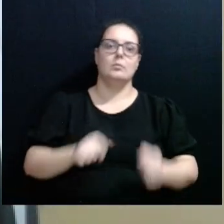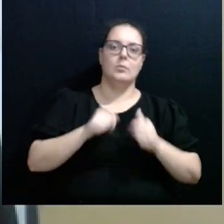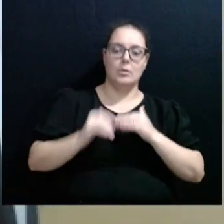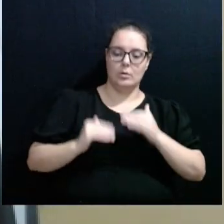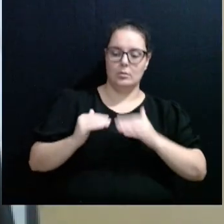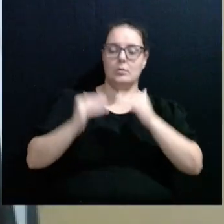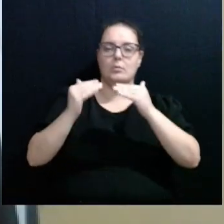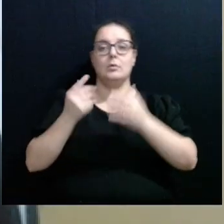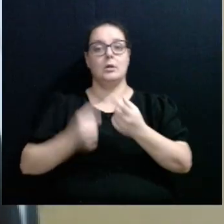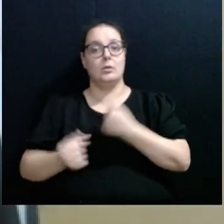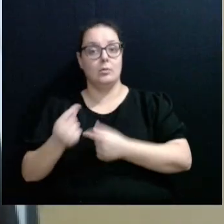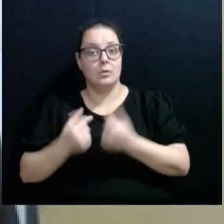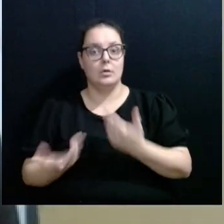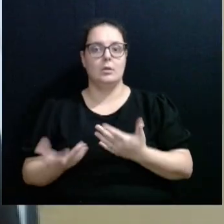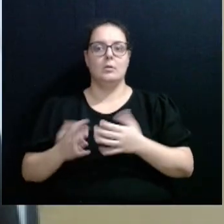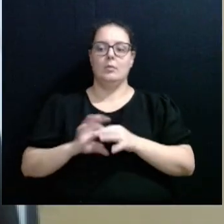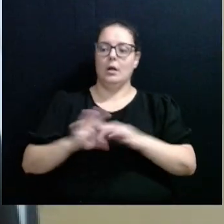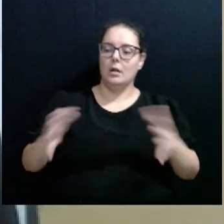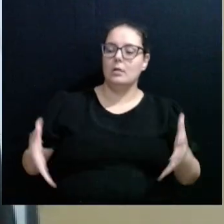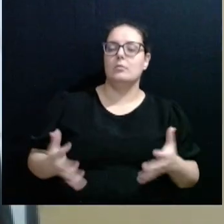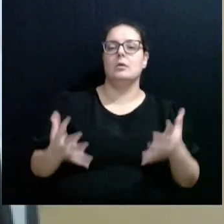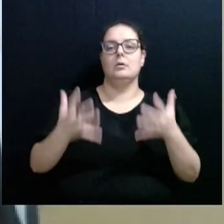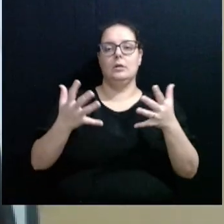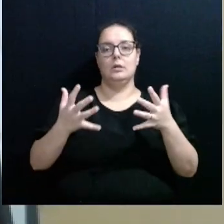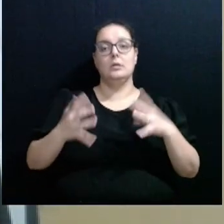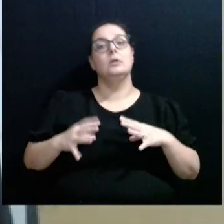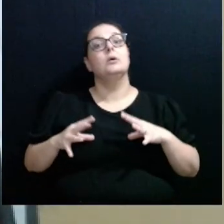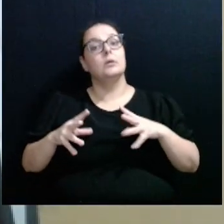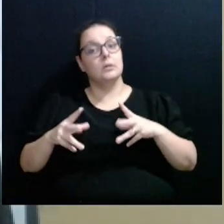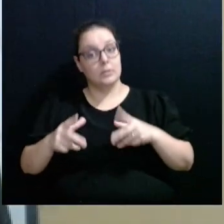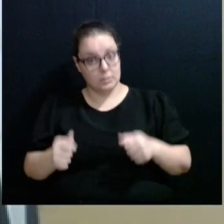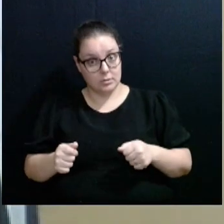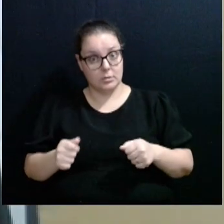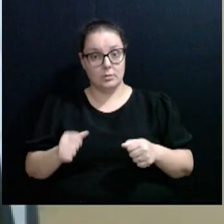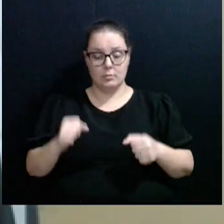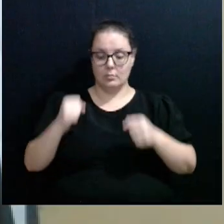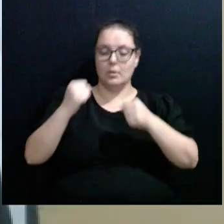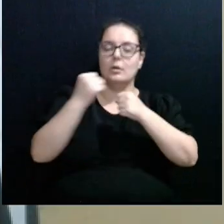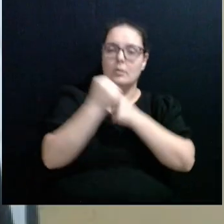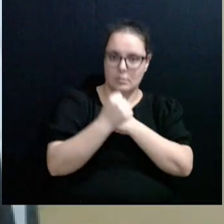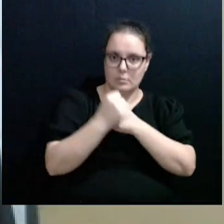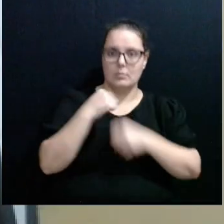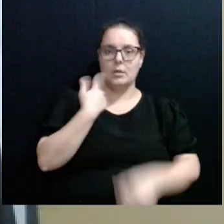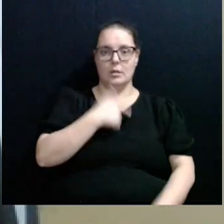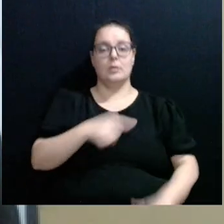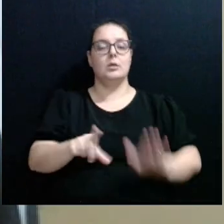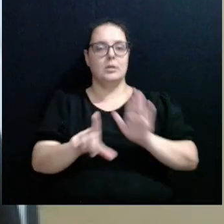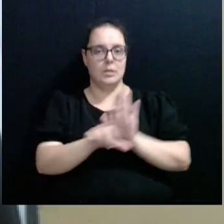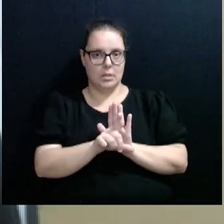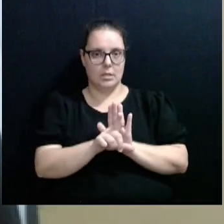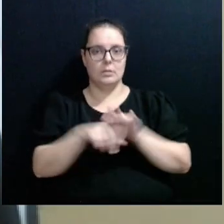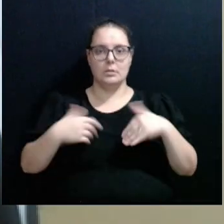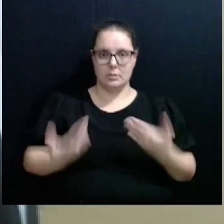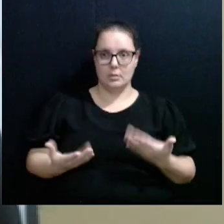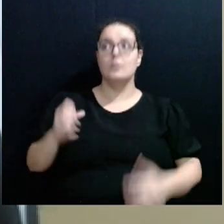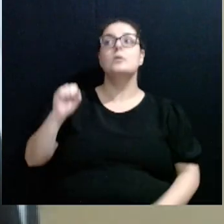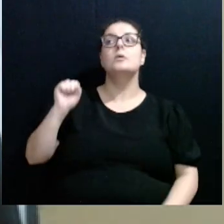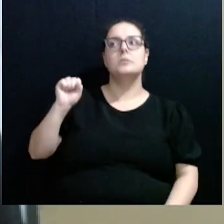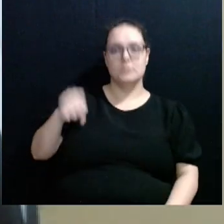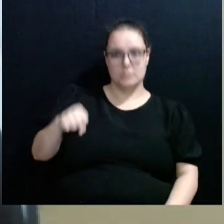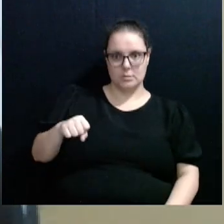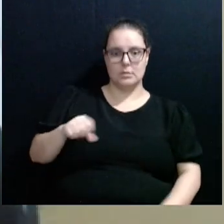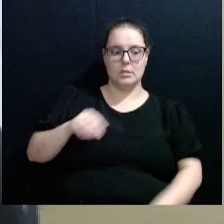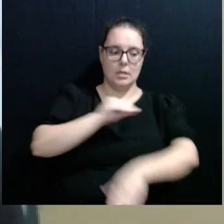livre iniciativa, são todos bens protegidos pela nossa lei. Então, sim, esse cuidado